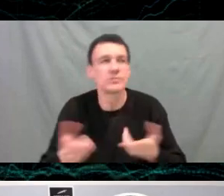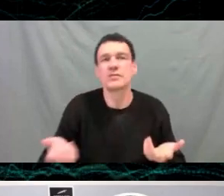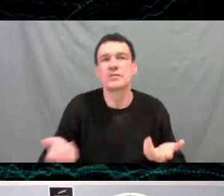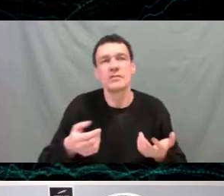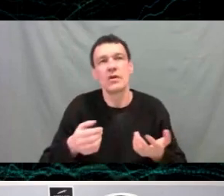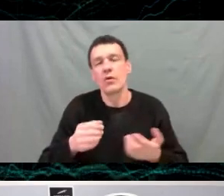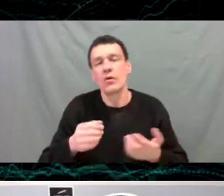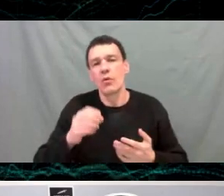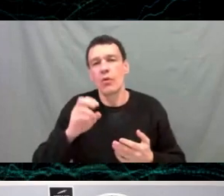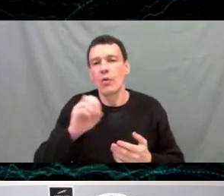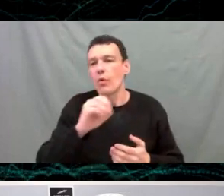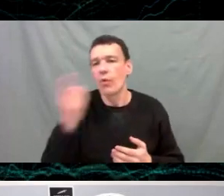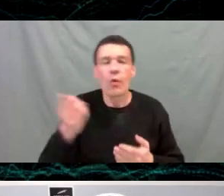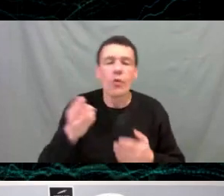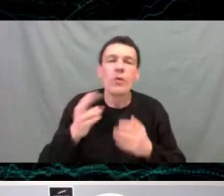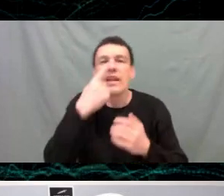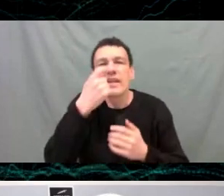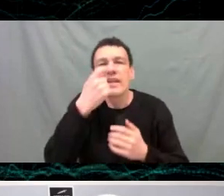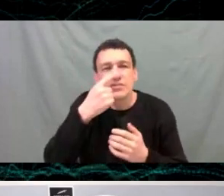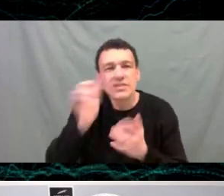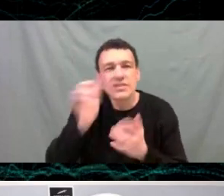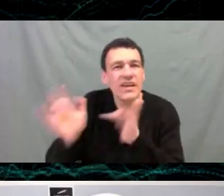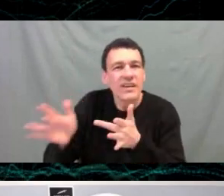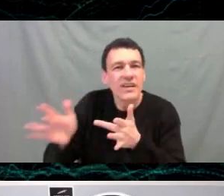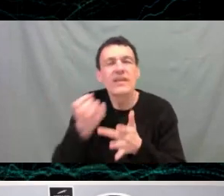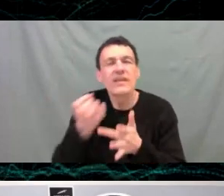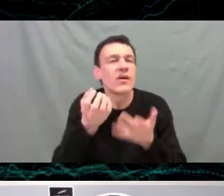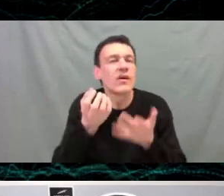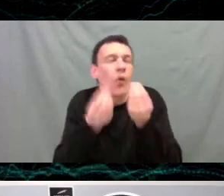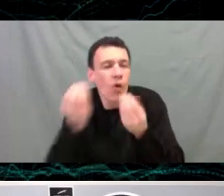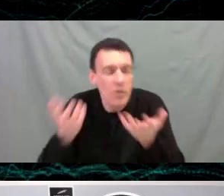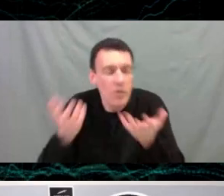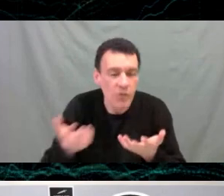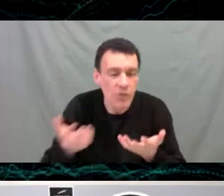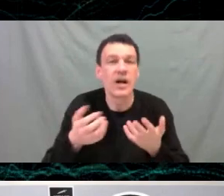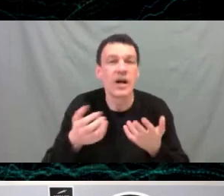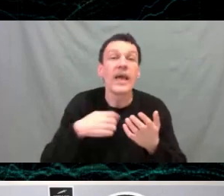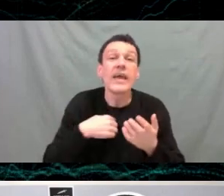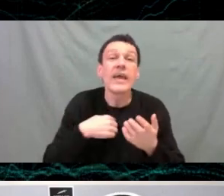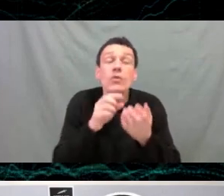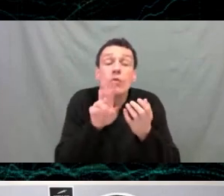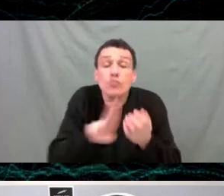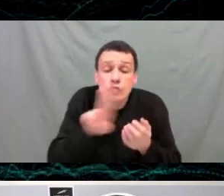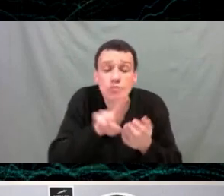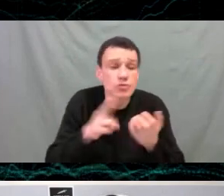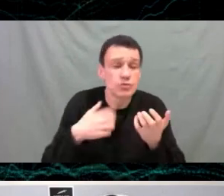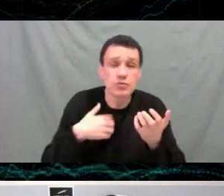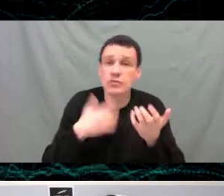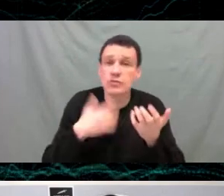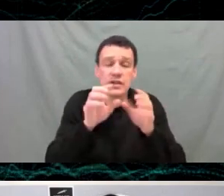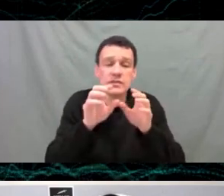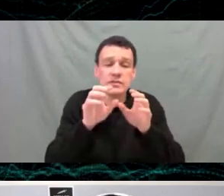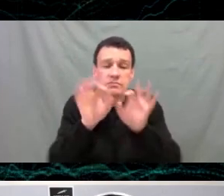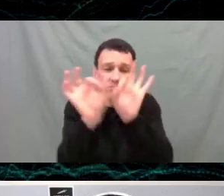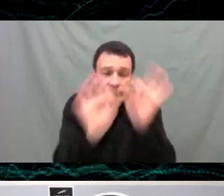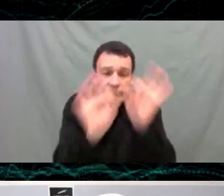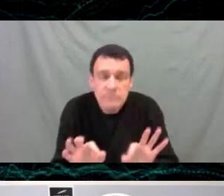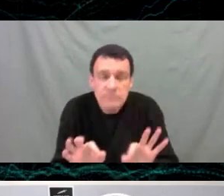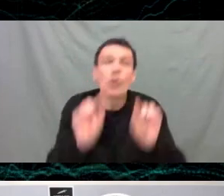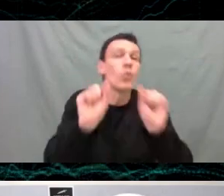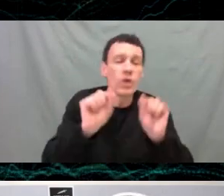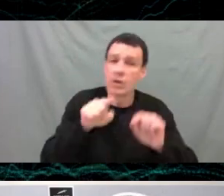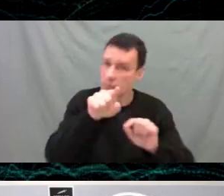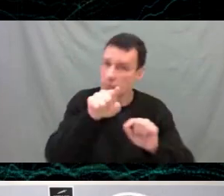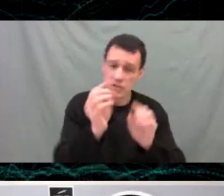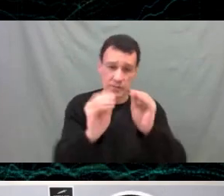a parte de caches e tudo mais, tá? Então, tudo isso você vai definir, você vai aumentar os valores aos poucos